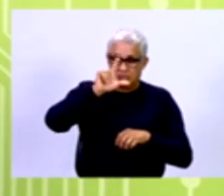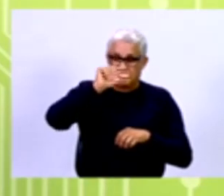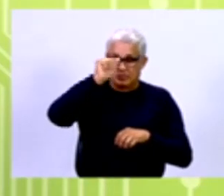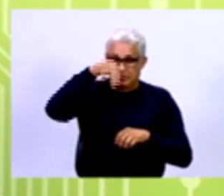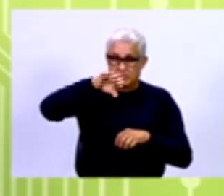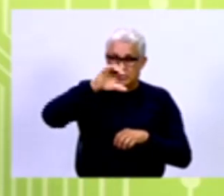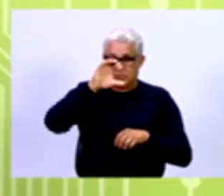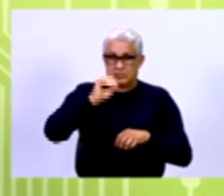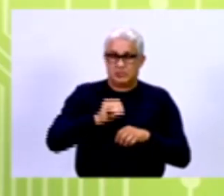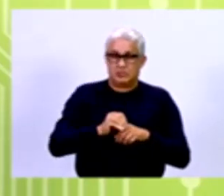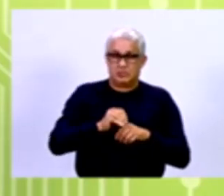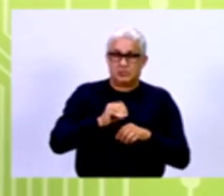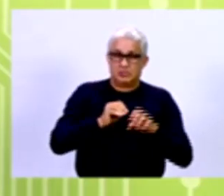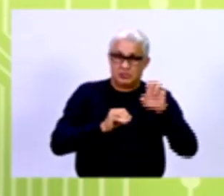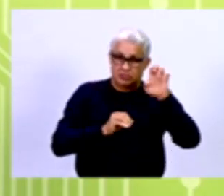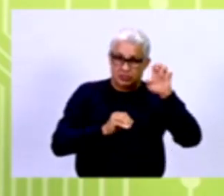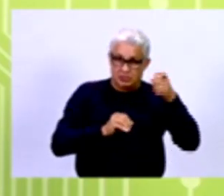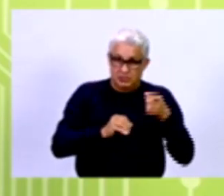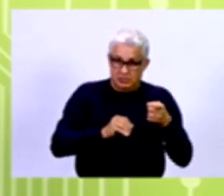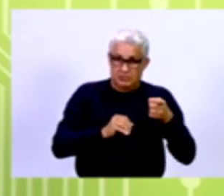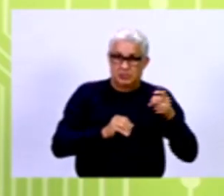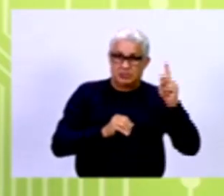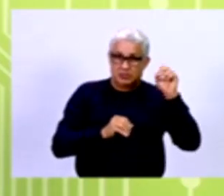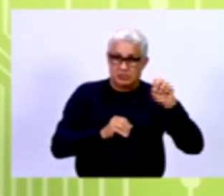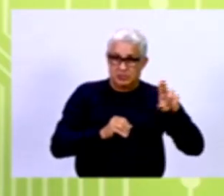Exportação e importação fica